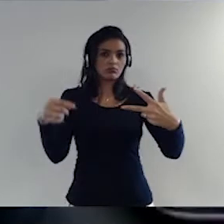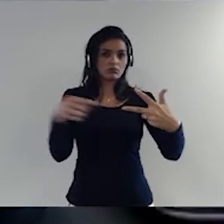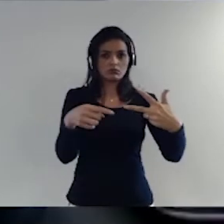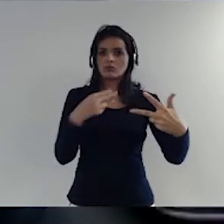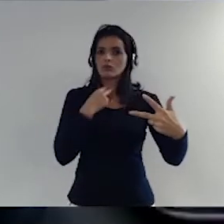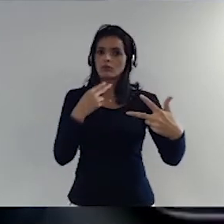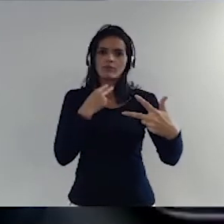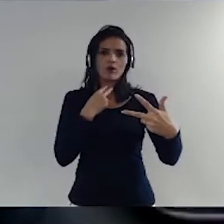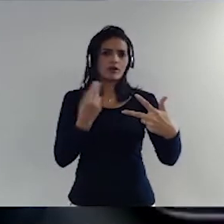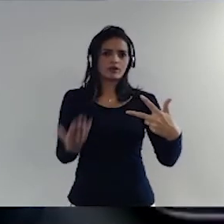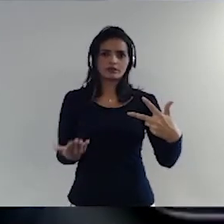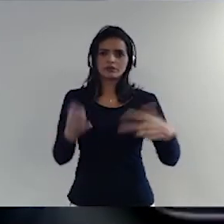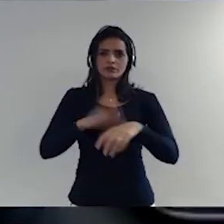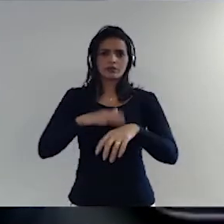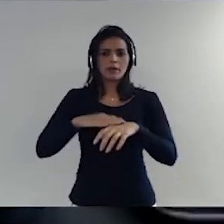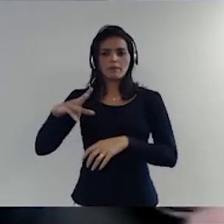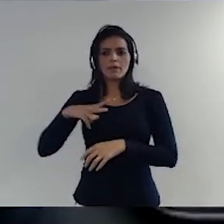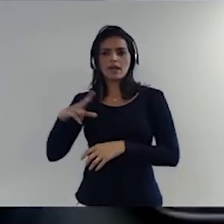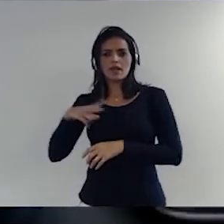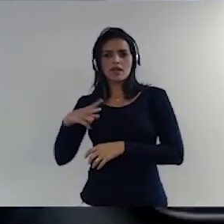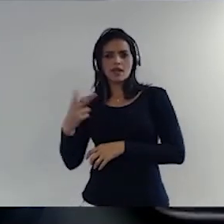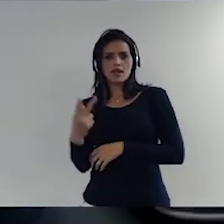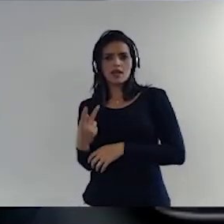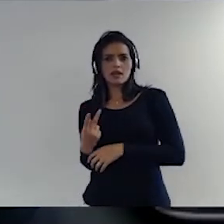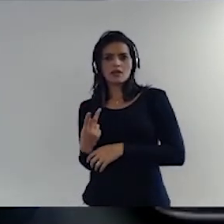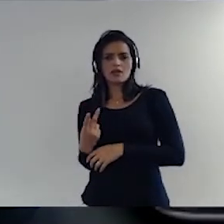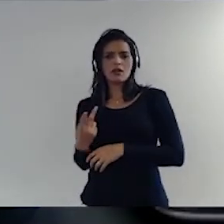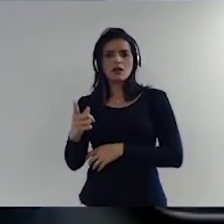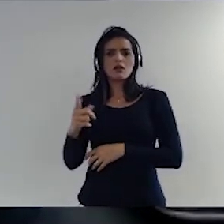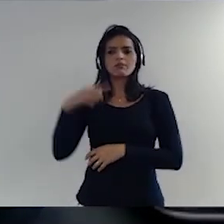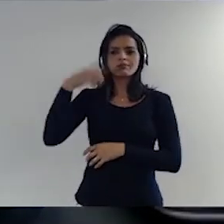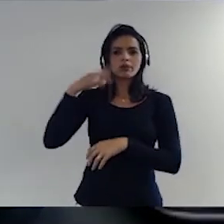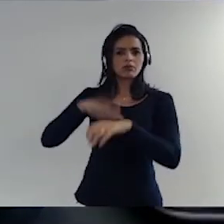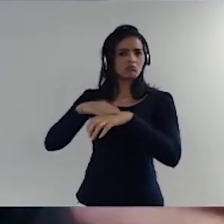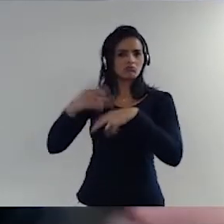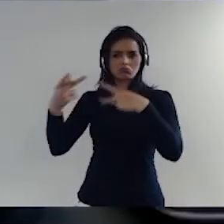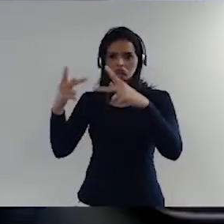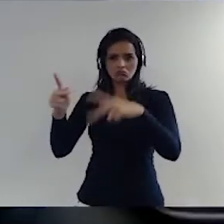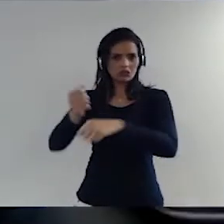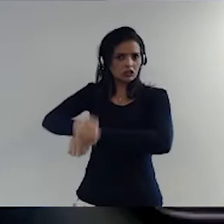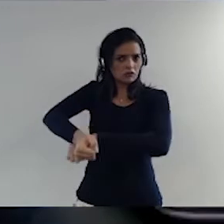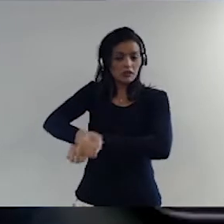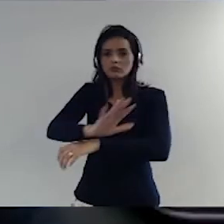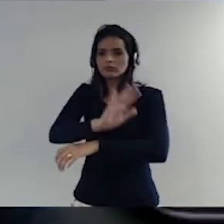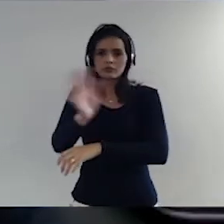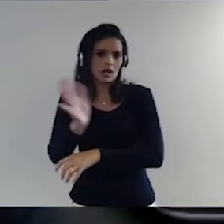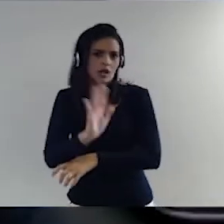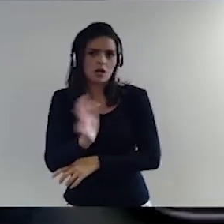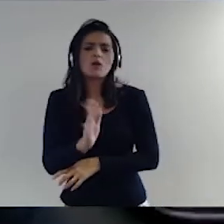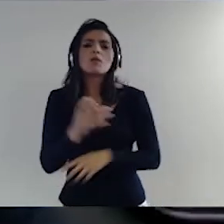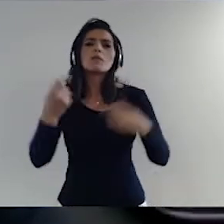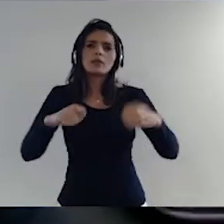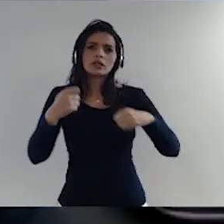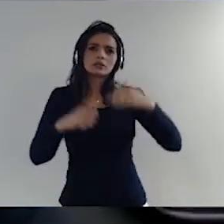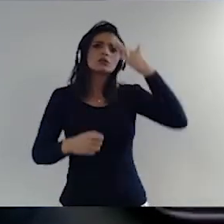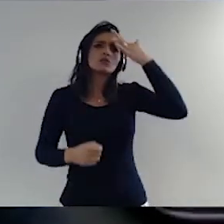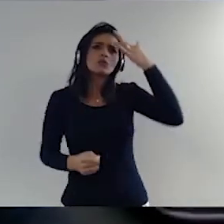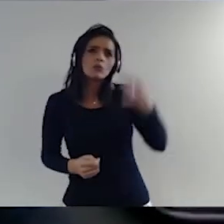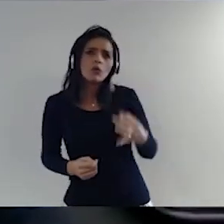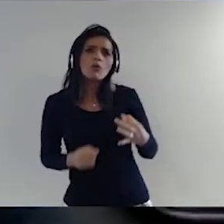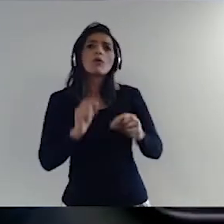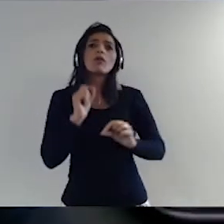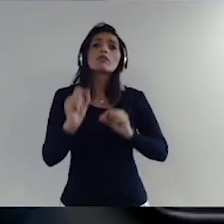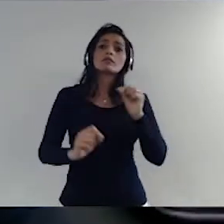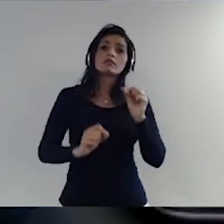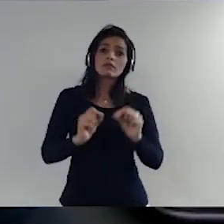ser repassado ao particular, tampouco à advocacia. É preciso compreender que